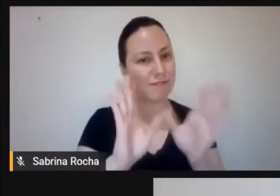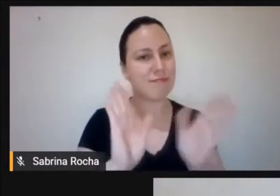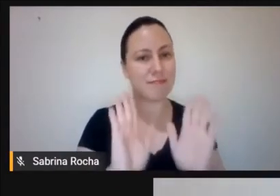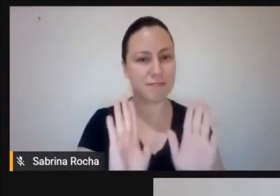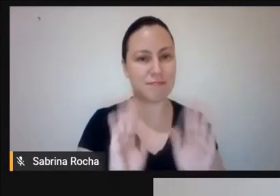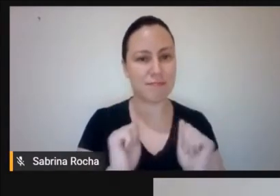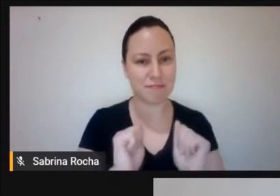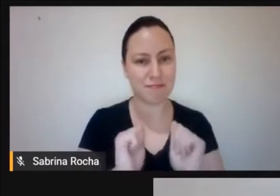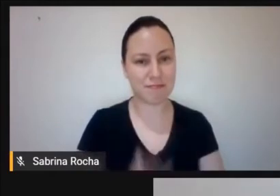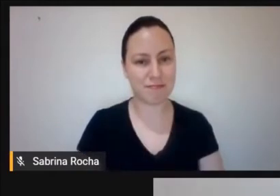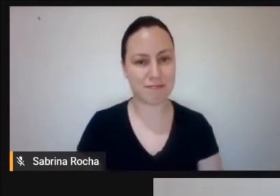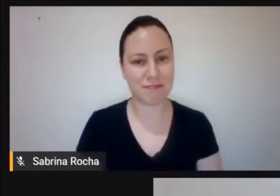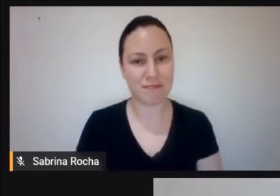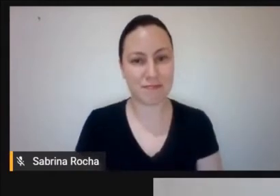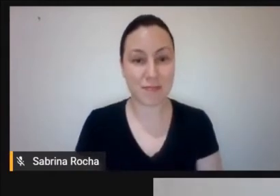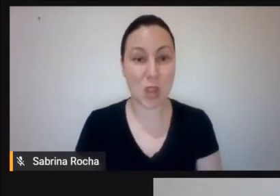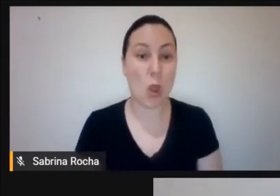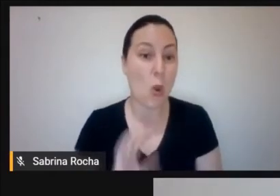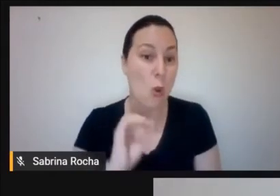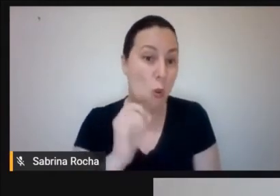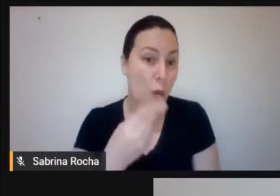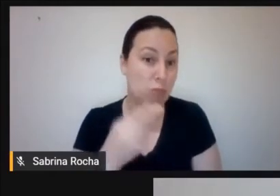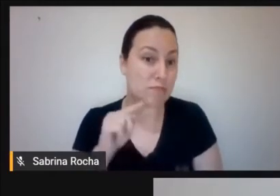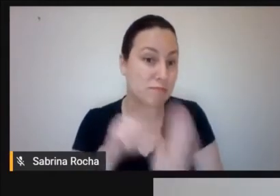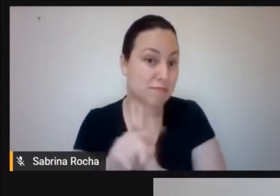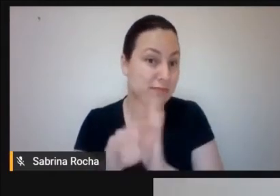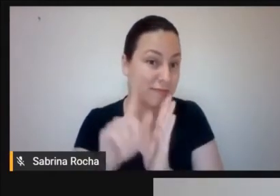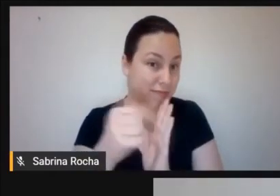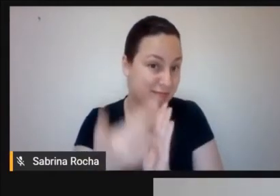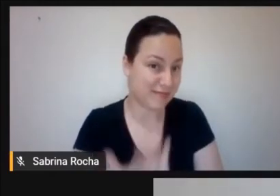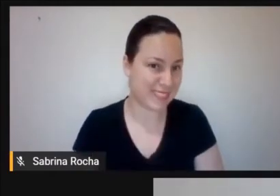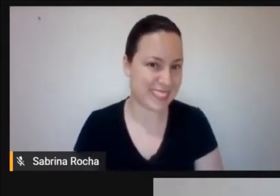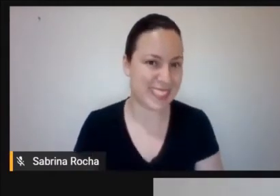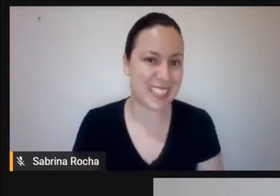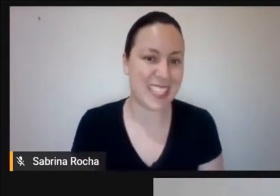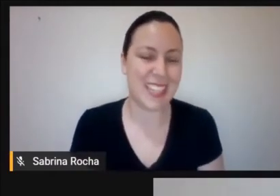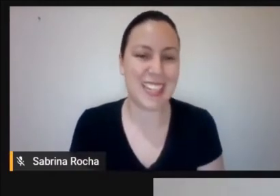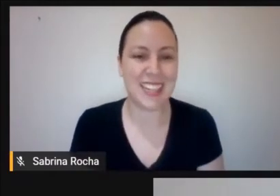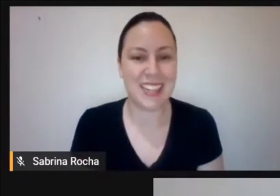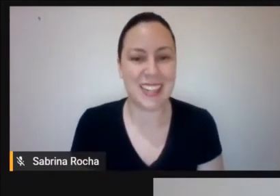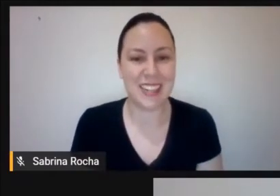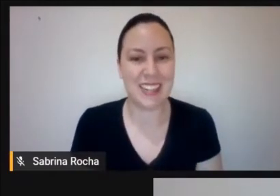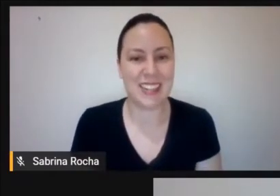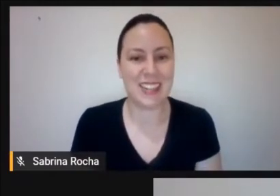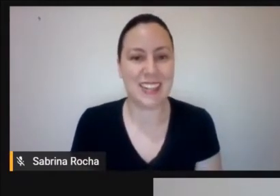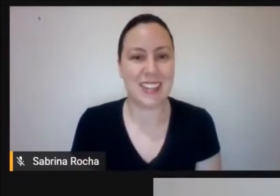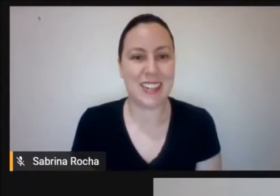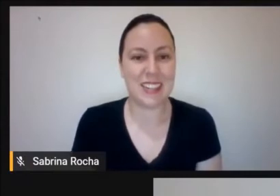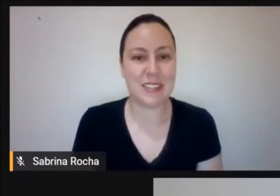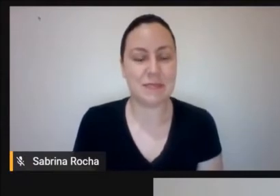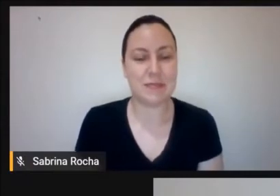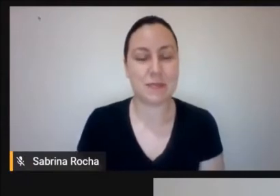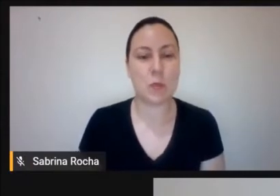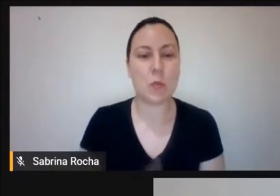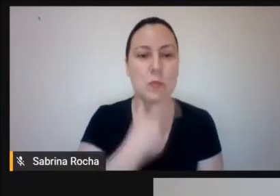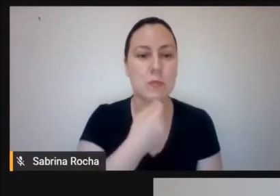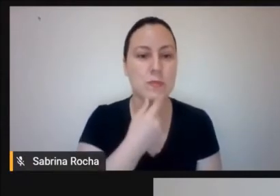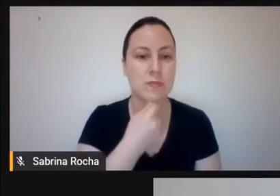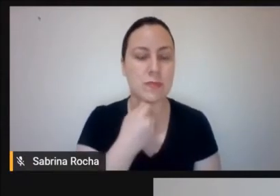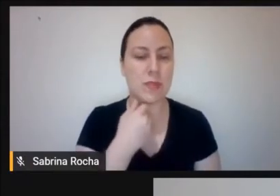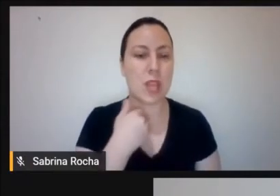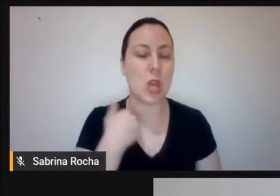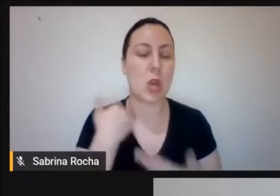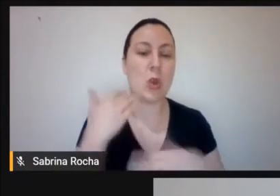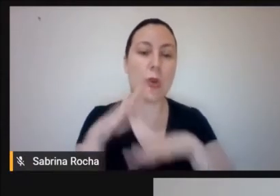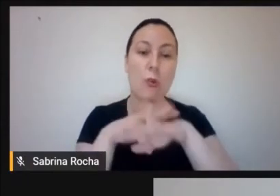quiser. Ou para deixar uma pergunta aqui para a nossa próxima conversa. Afinal de contas, a conversa sobre